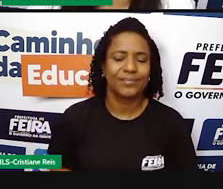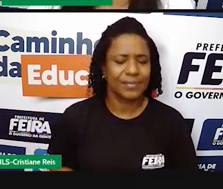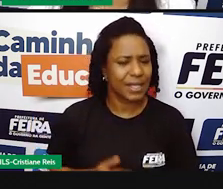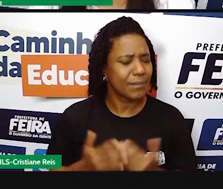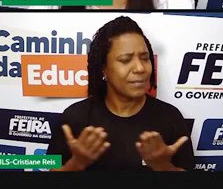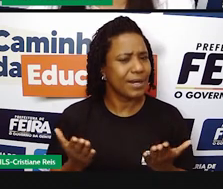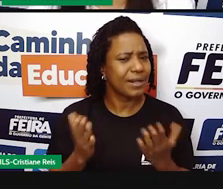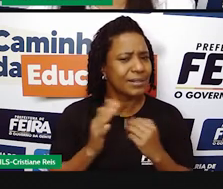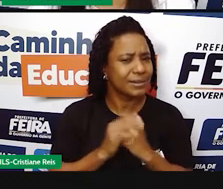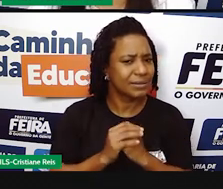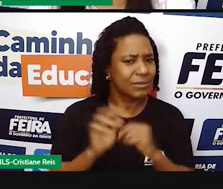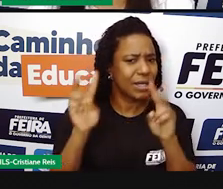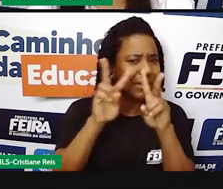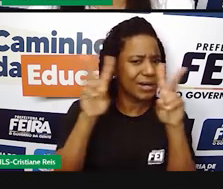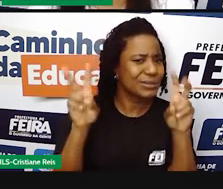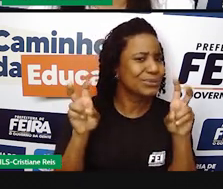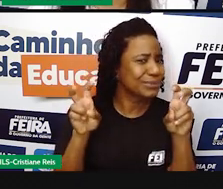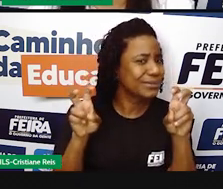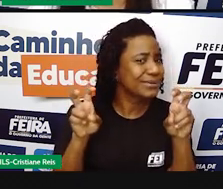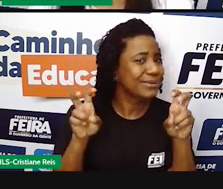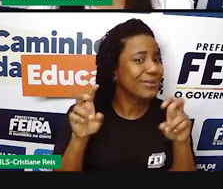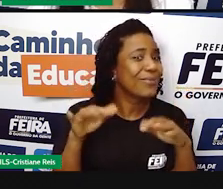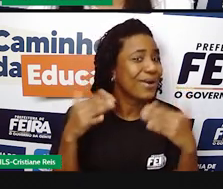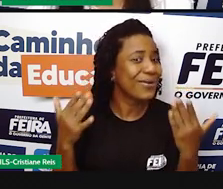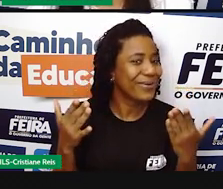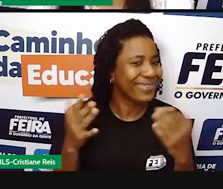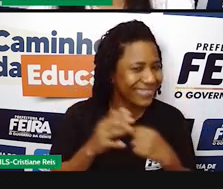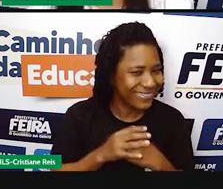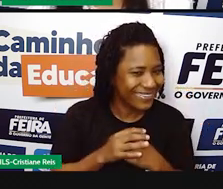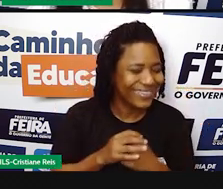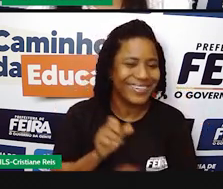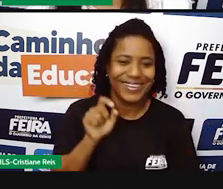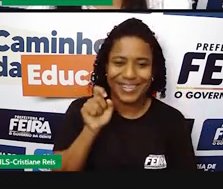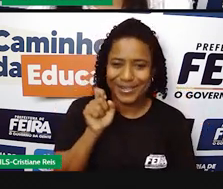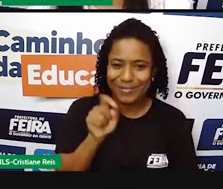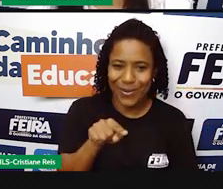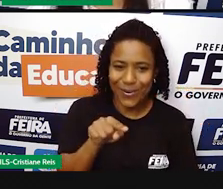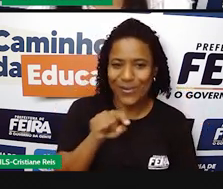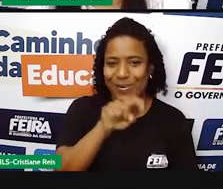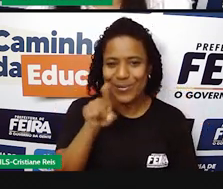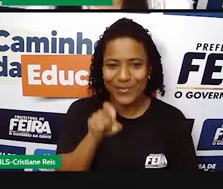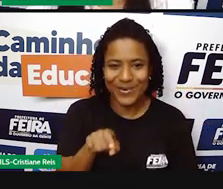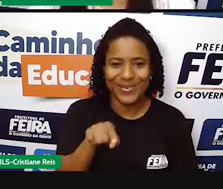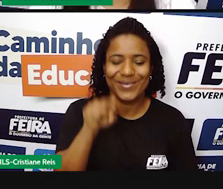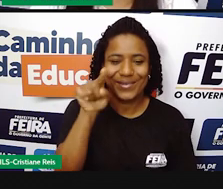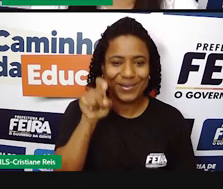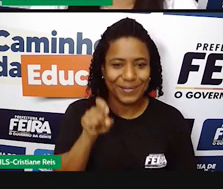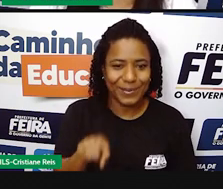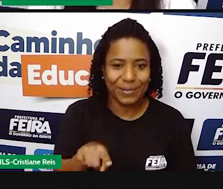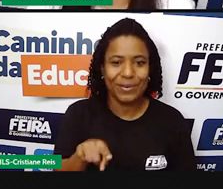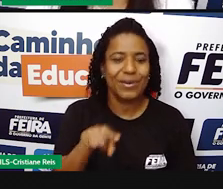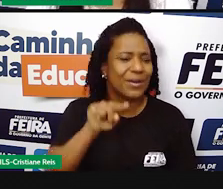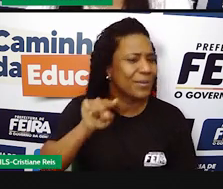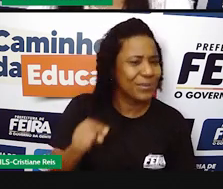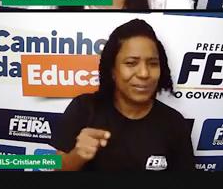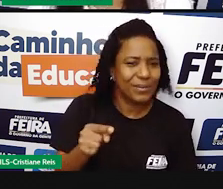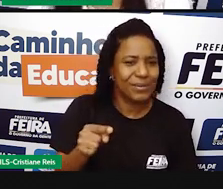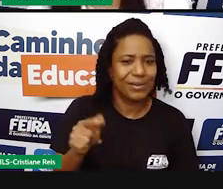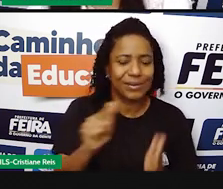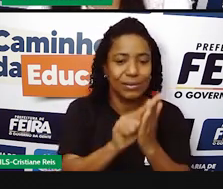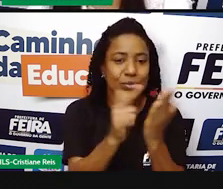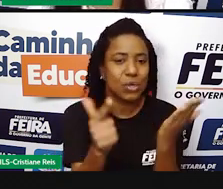Mas aí a gente está falando mesmo de quê? De pontuação dos textos jornalísticos. Tanto na notícia, quanto